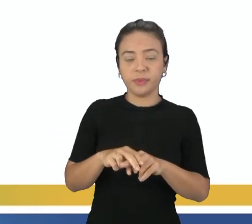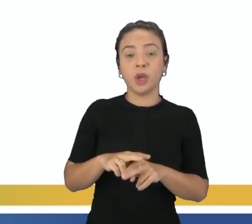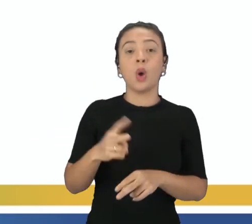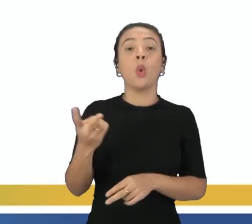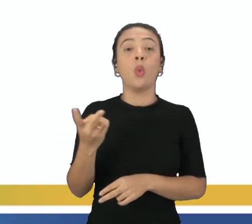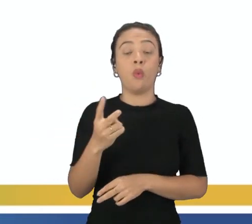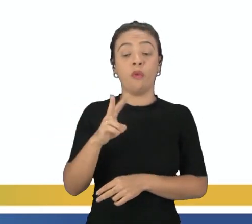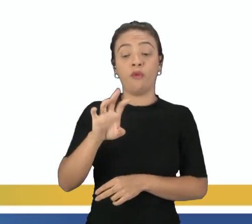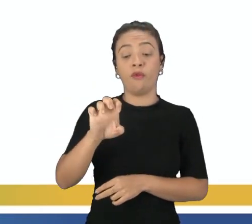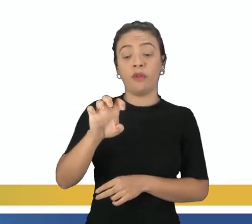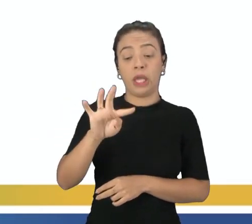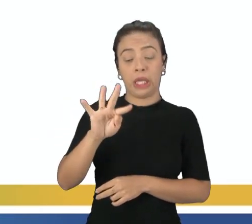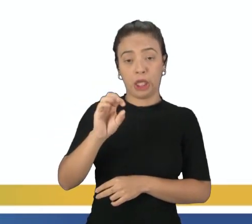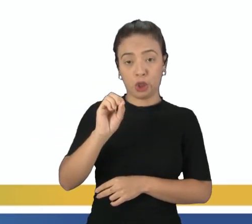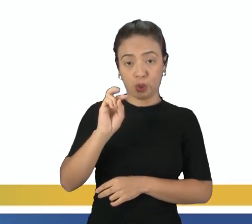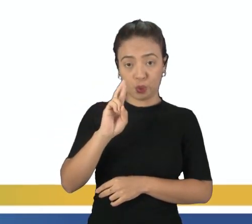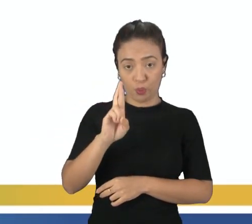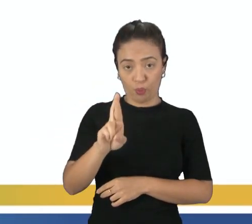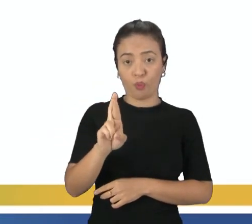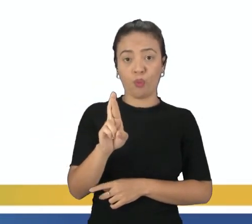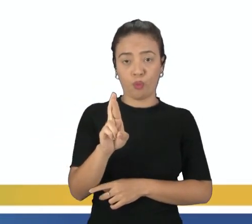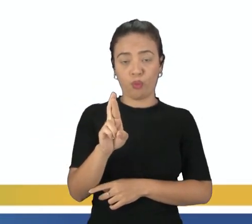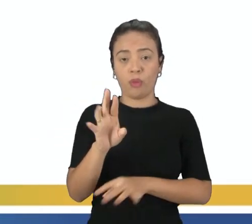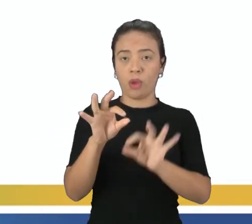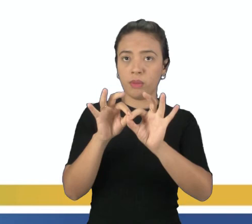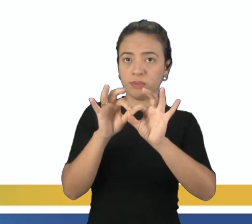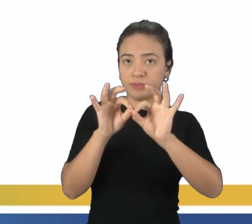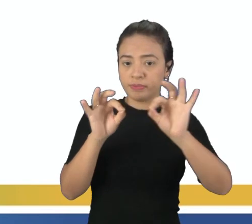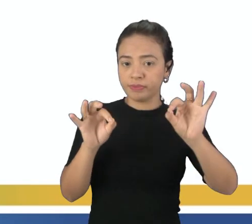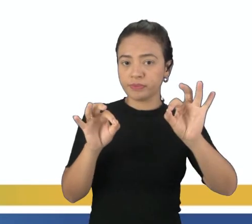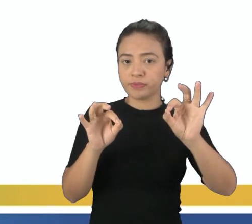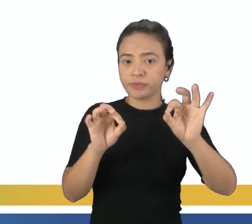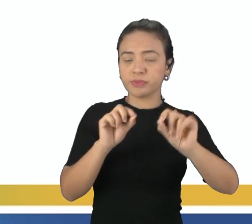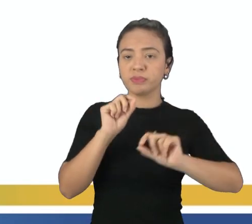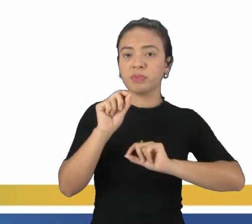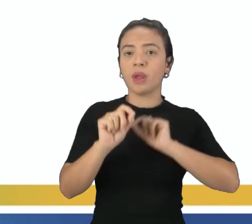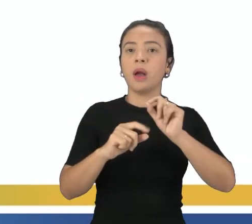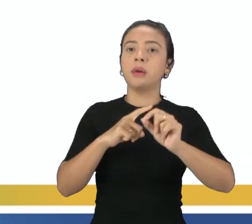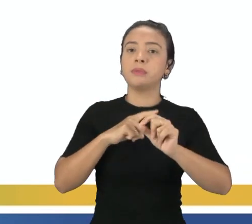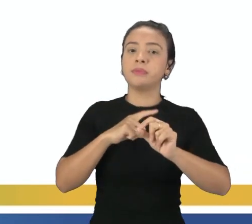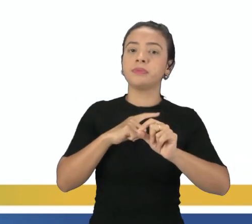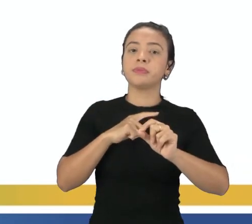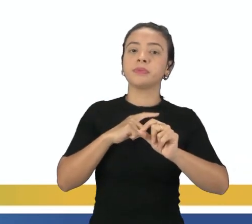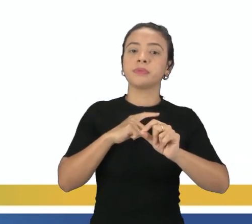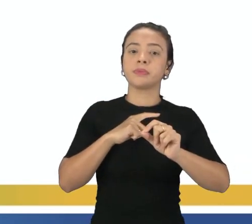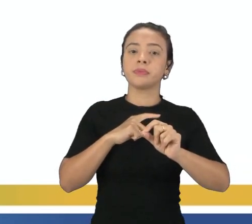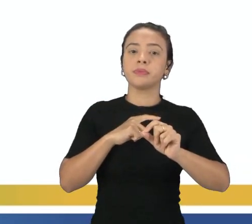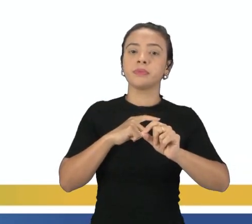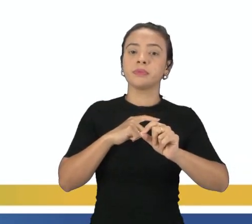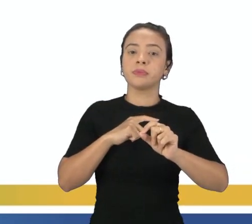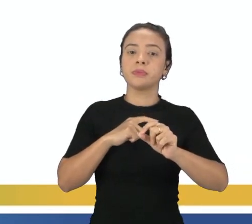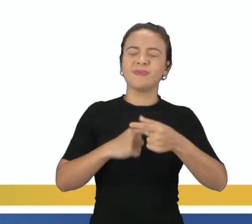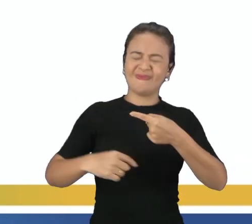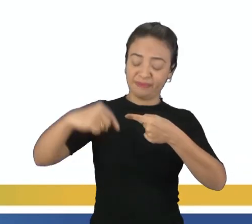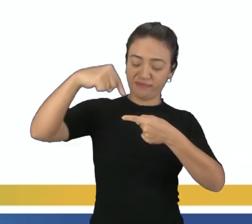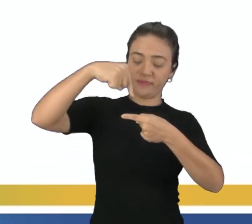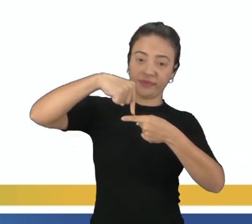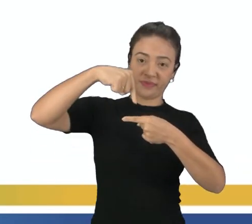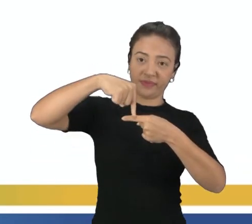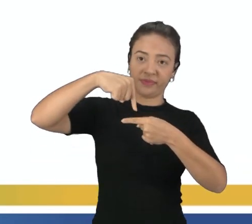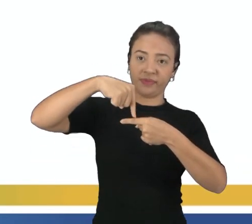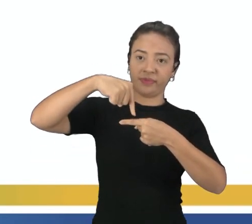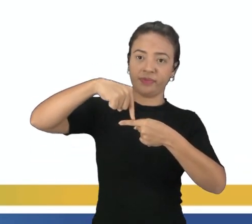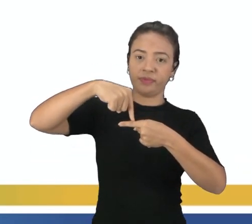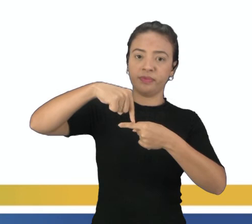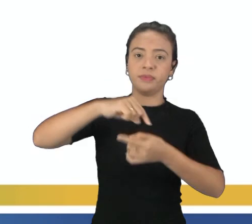vetores, que são chamados esses segmentozinhos orientados, nós temos aí, no caso, que eles são